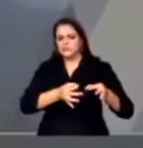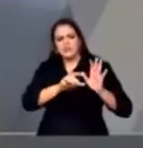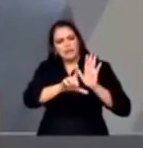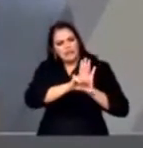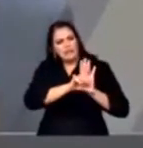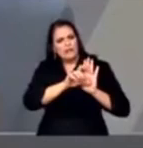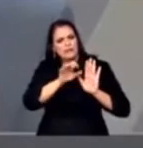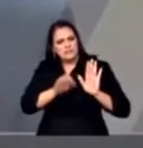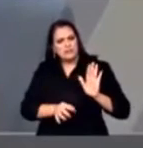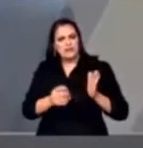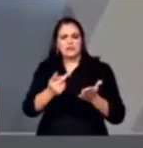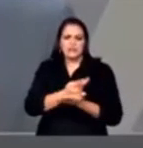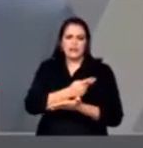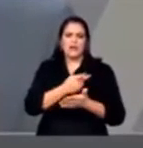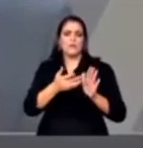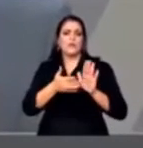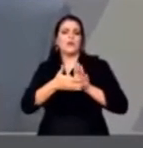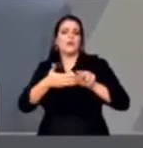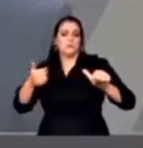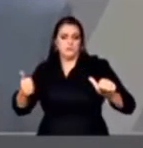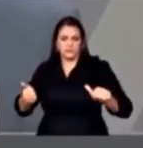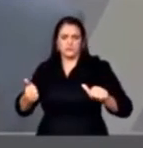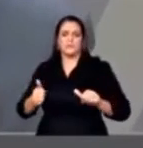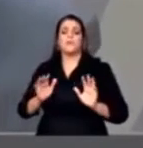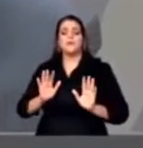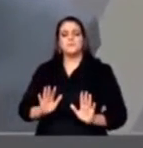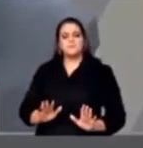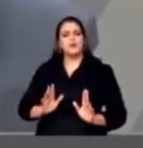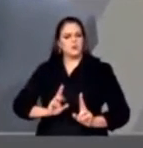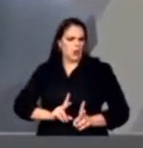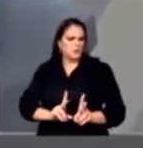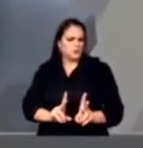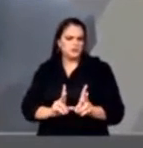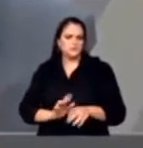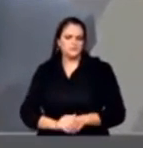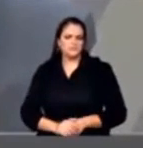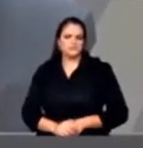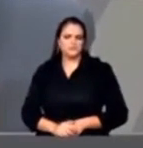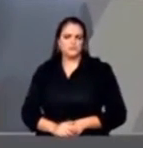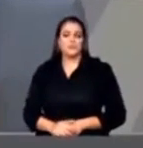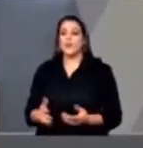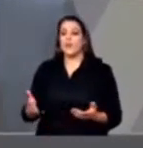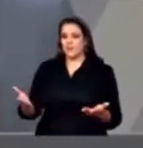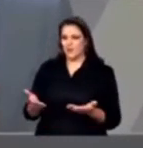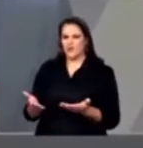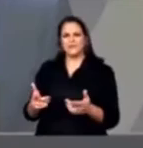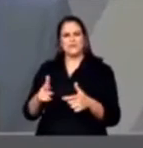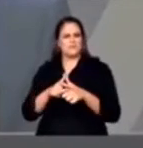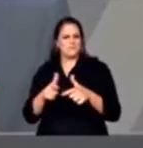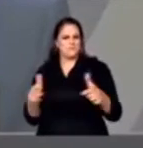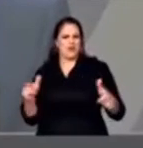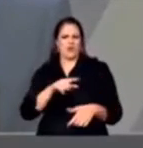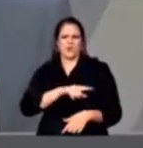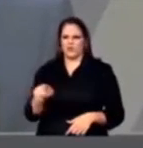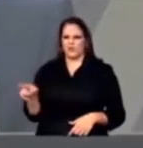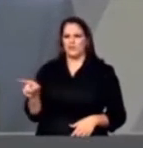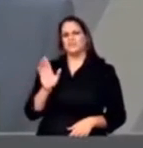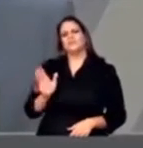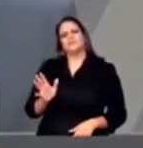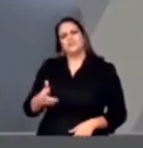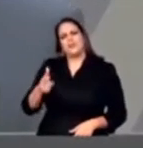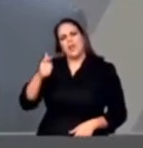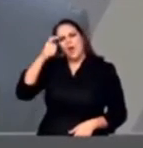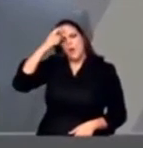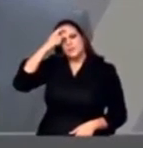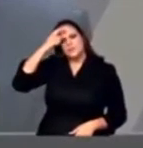para a segunda fase. Acredito que todos nós, a essa altura, já tenhamos a consciência de, conforme a majoritária